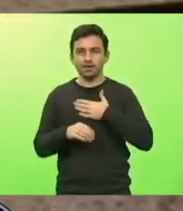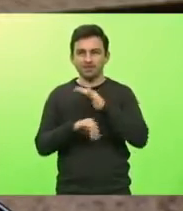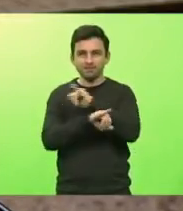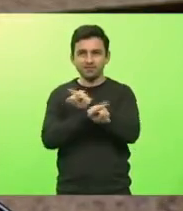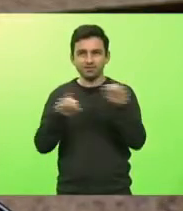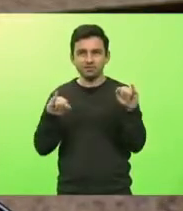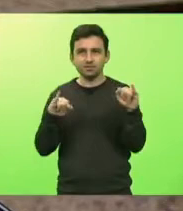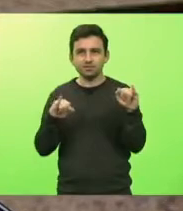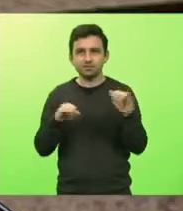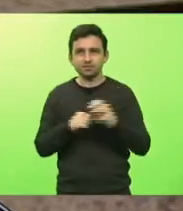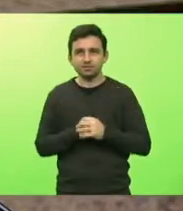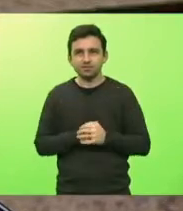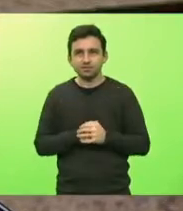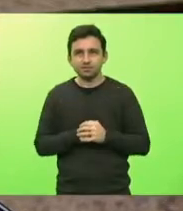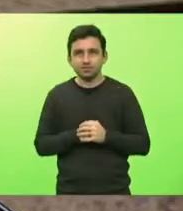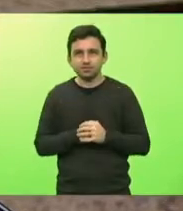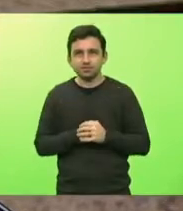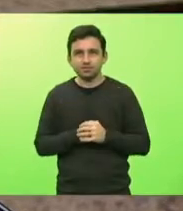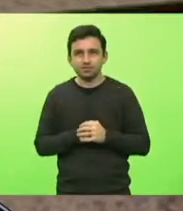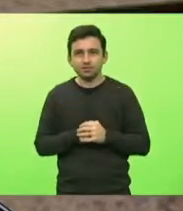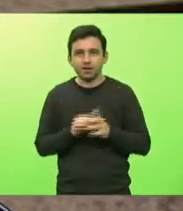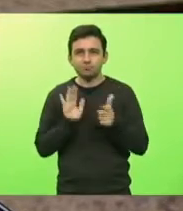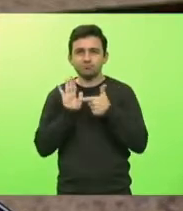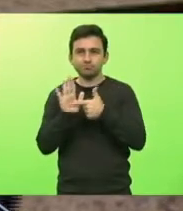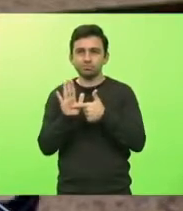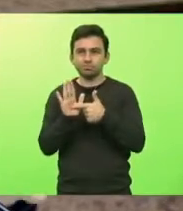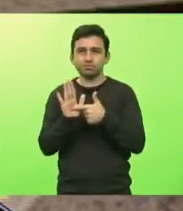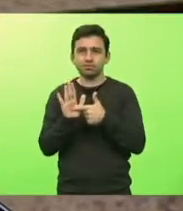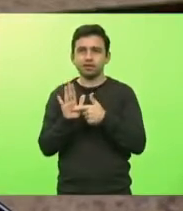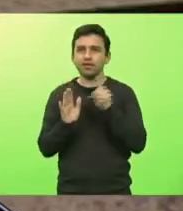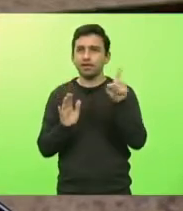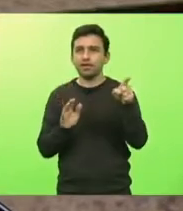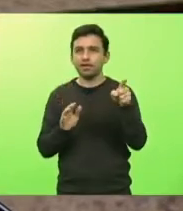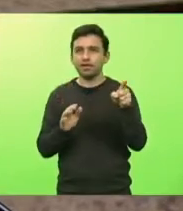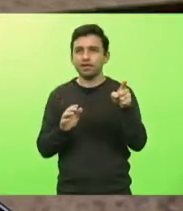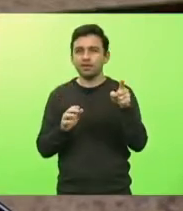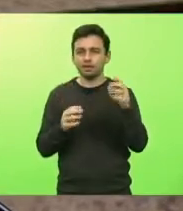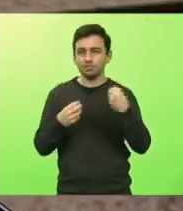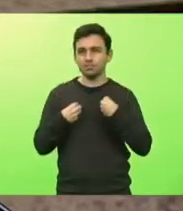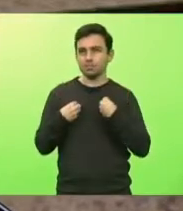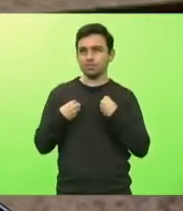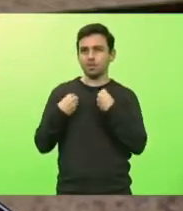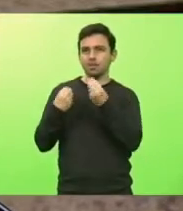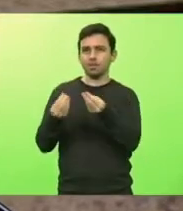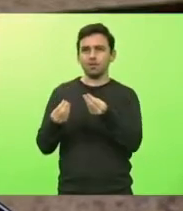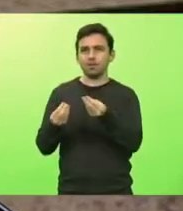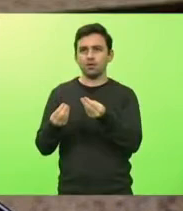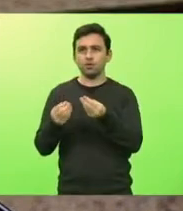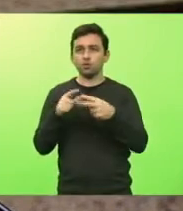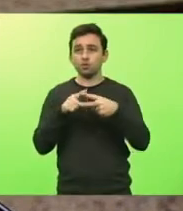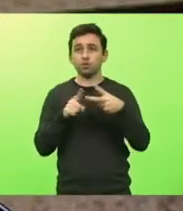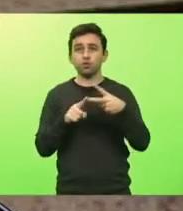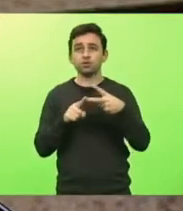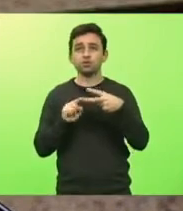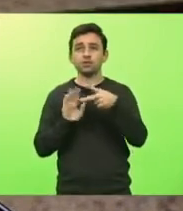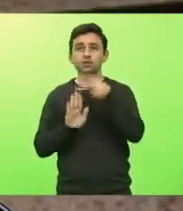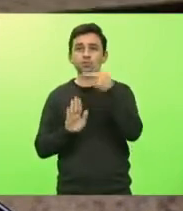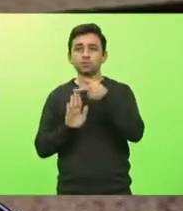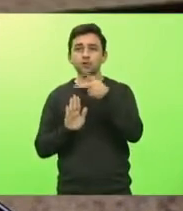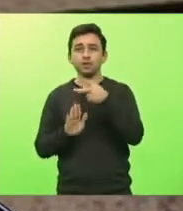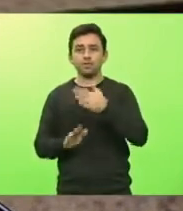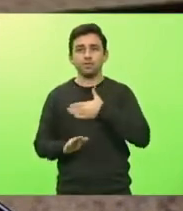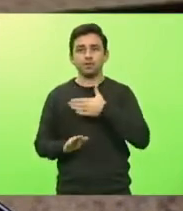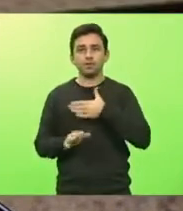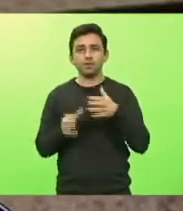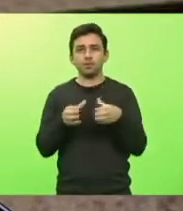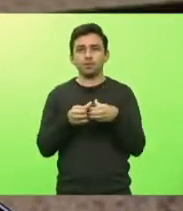fiz aquela denúncia, e ele me entregou de lambuja mais duas portarias, que a minha equipe